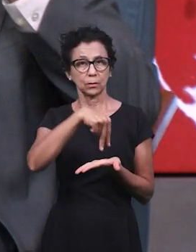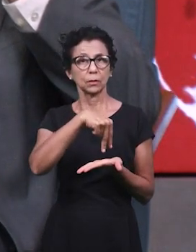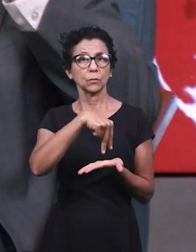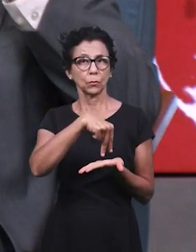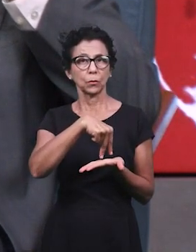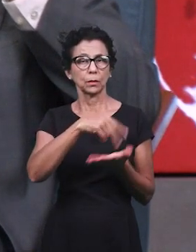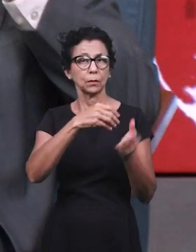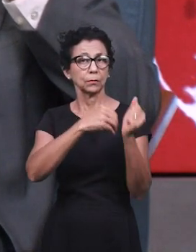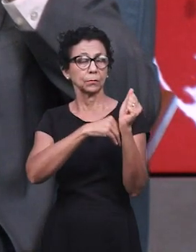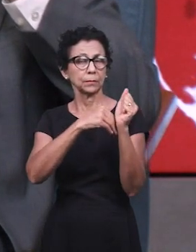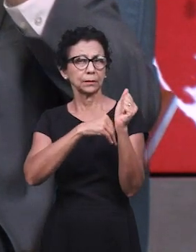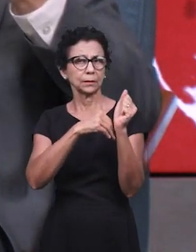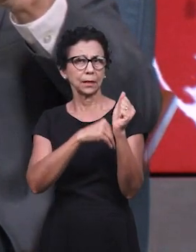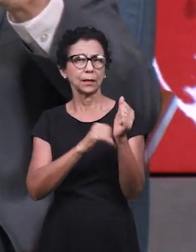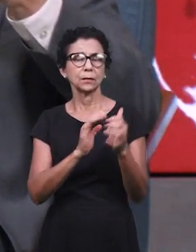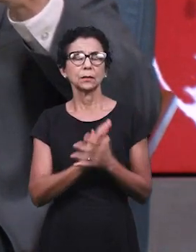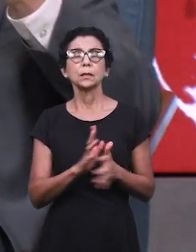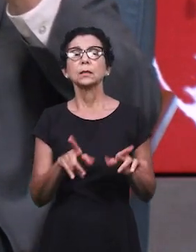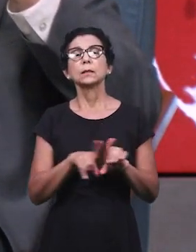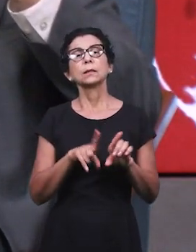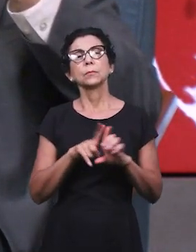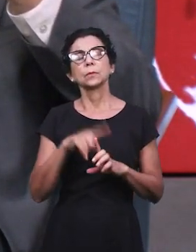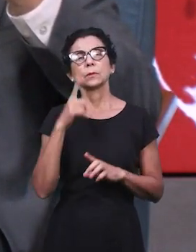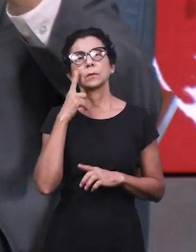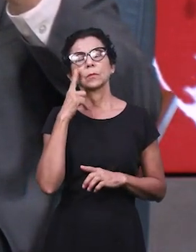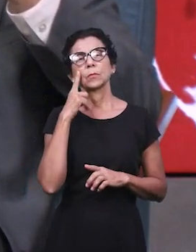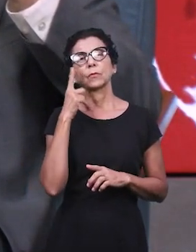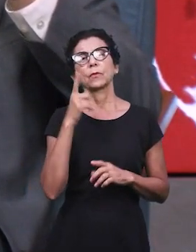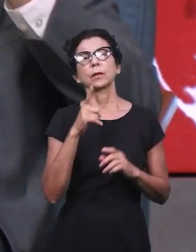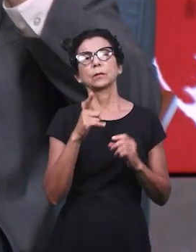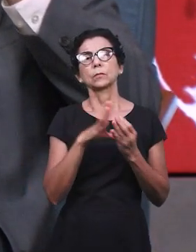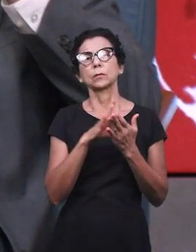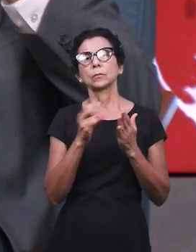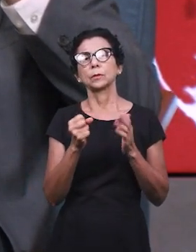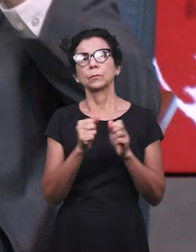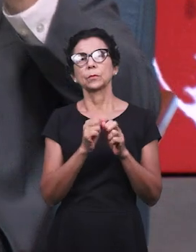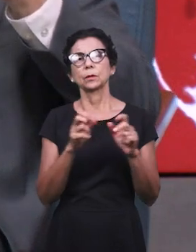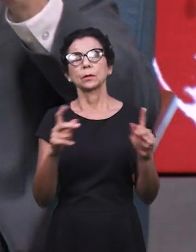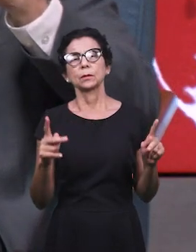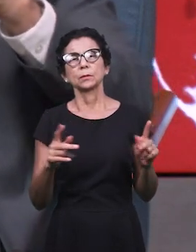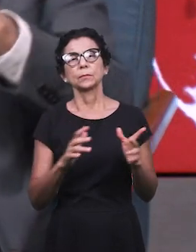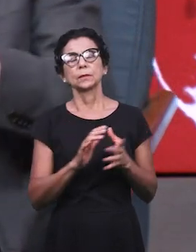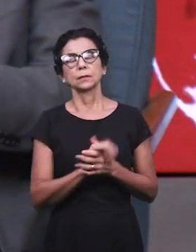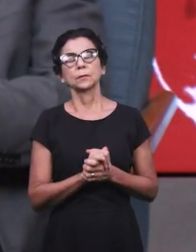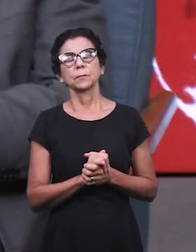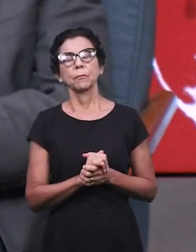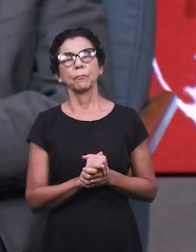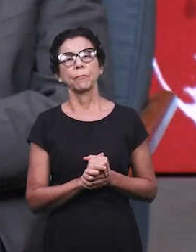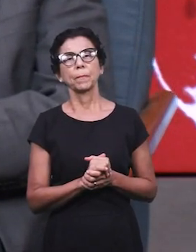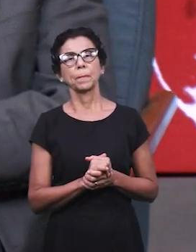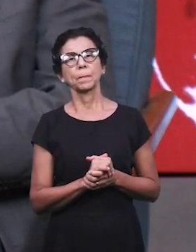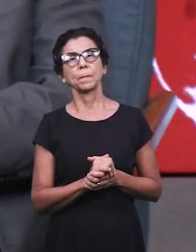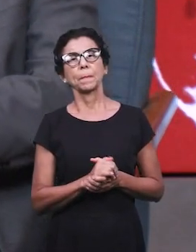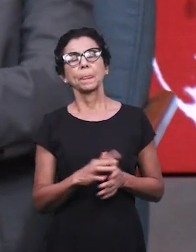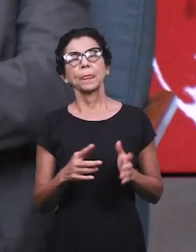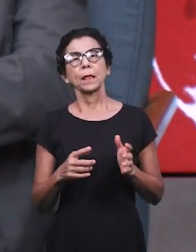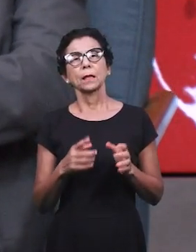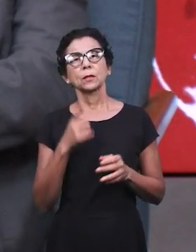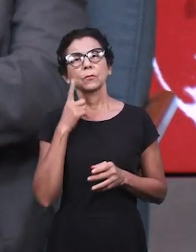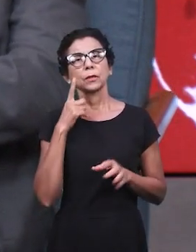de Caná da Galileia e na entrada do livro de Apocalipse. Bom, então